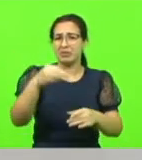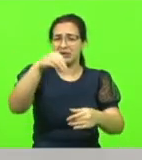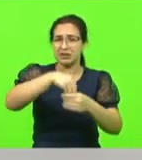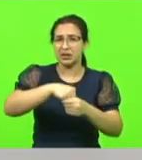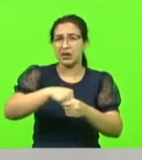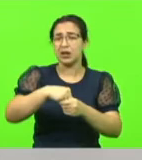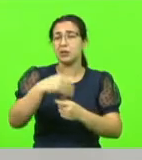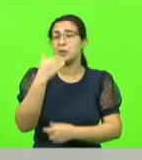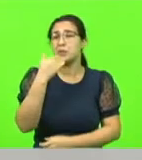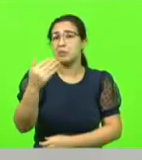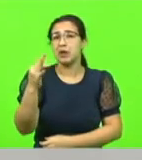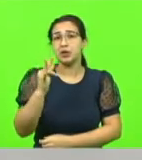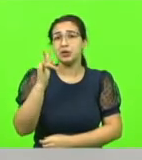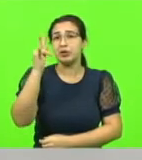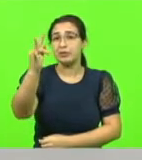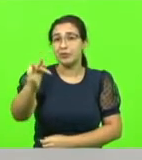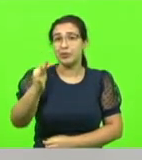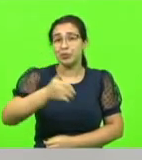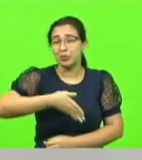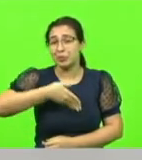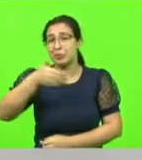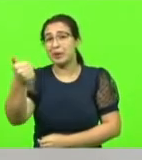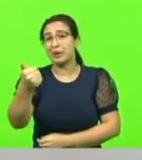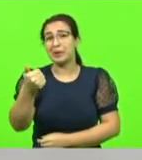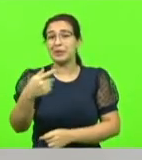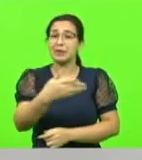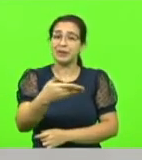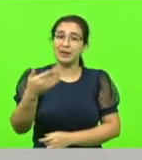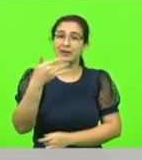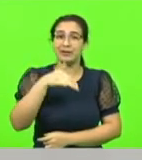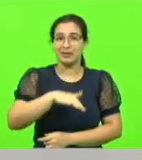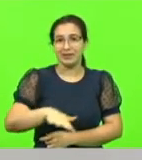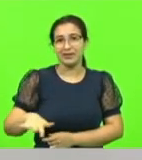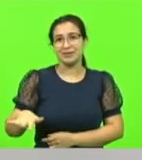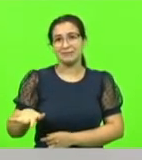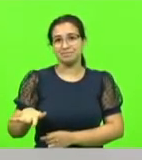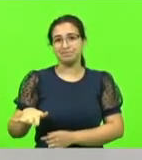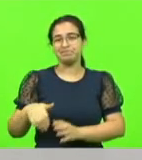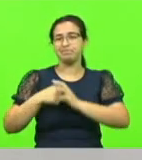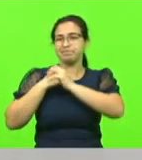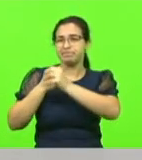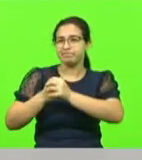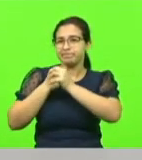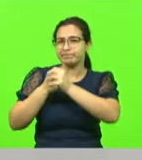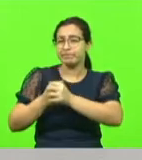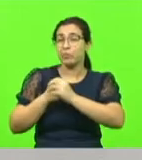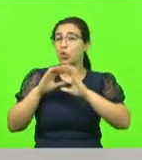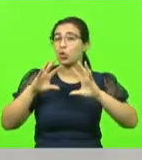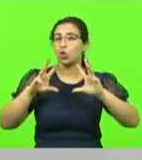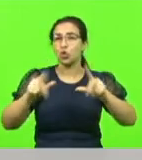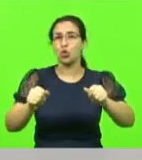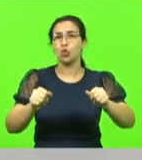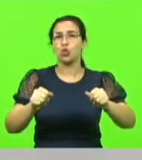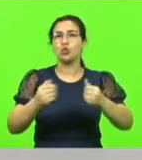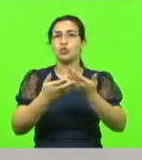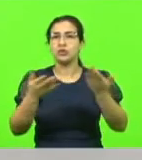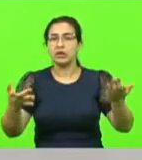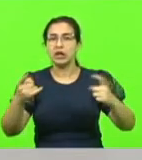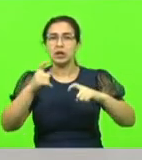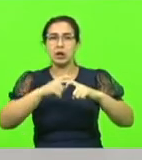melhor para nossas crianças. Rezaram por todos que estiveram na linha de frente na